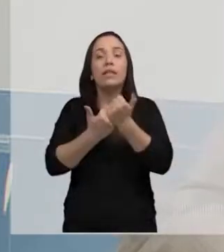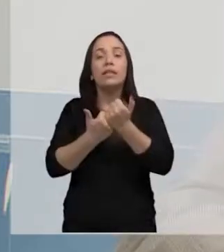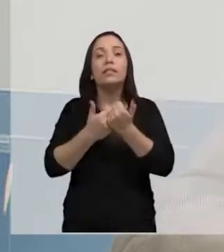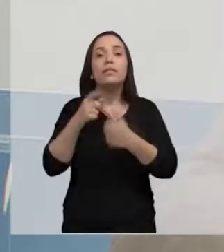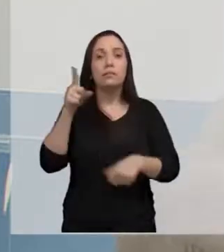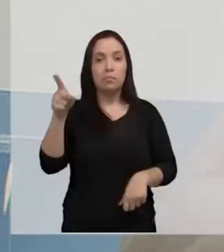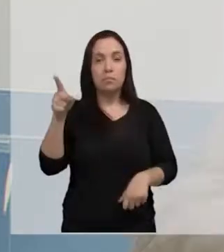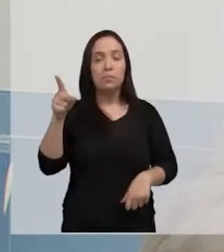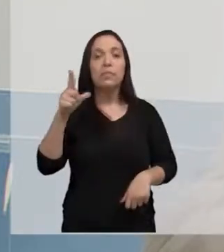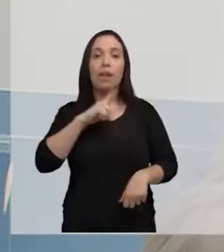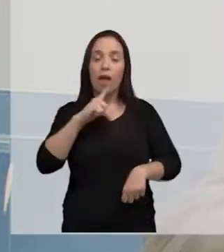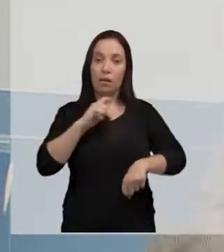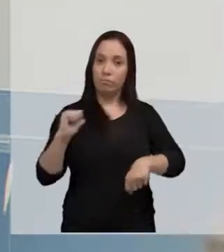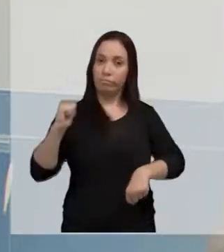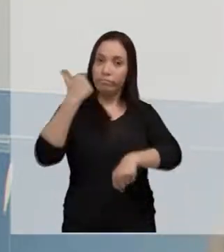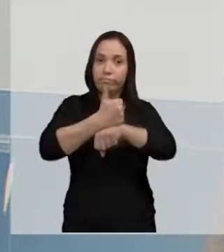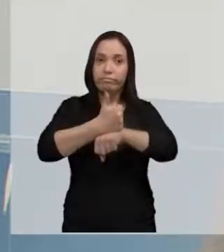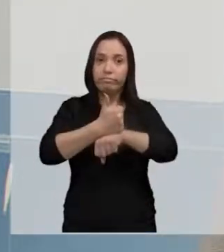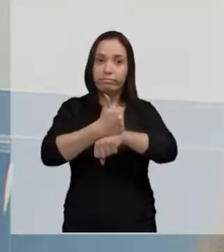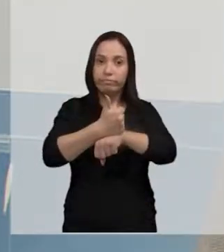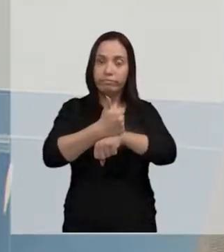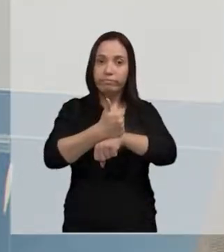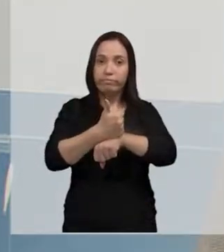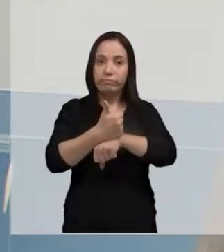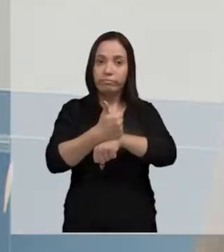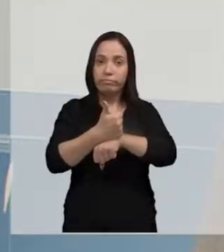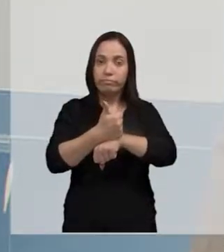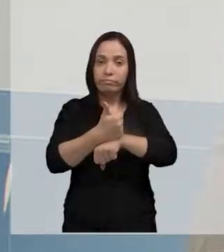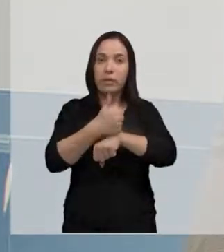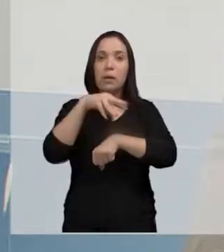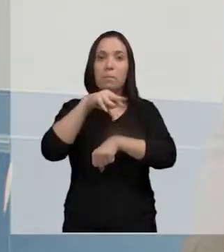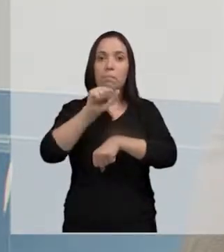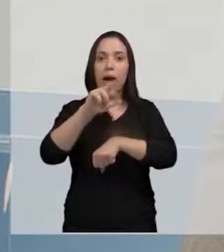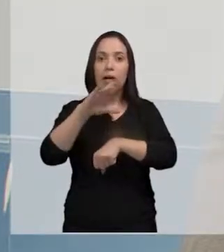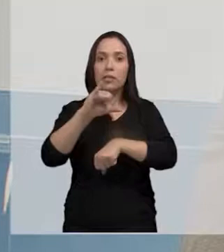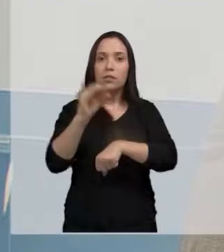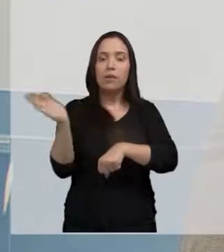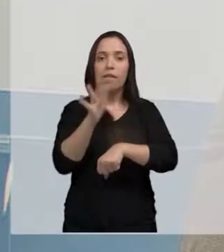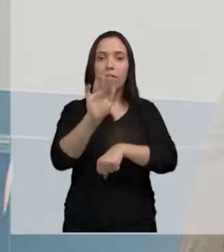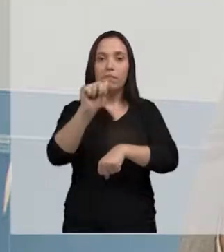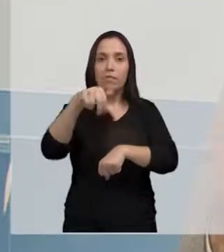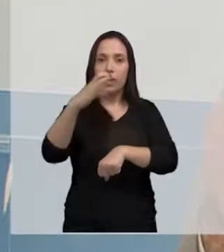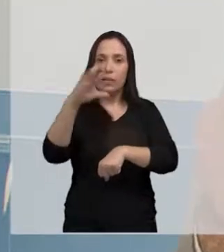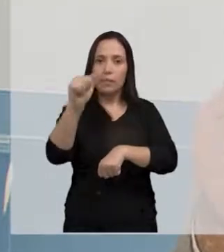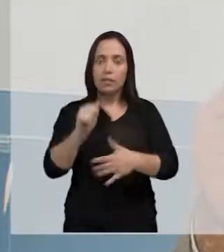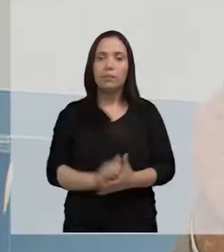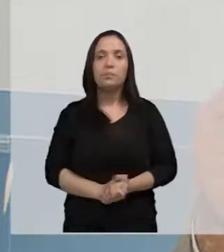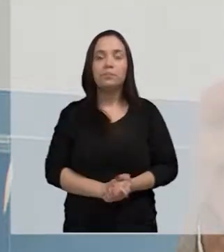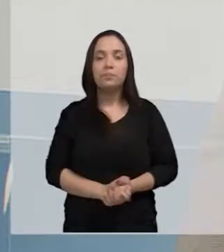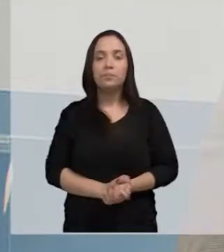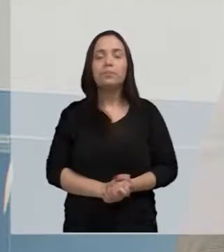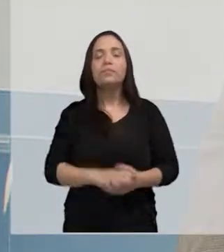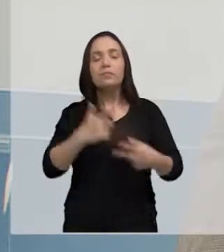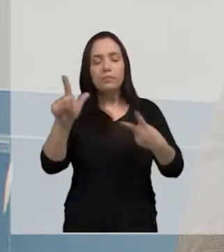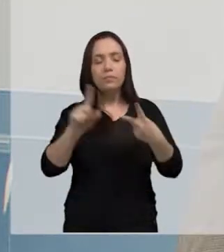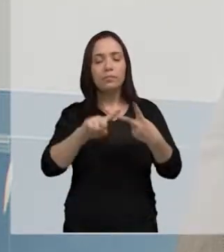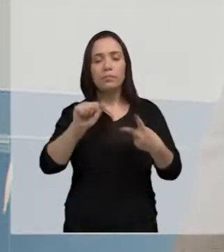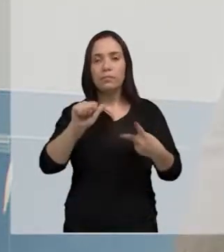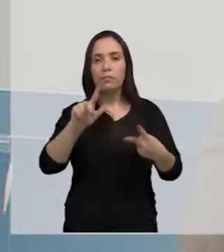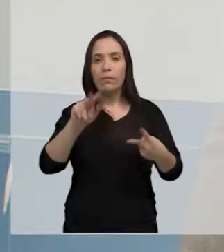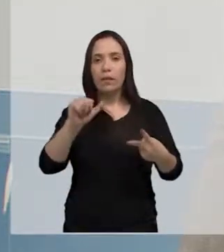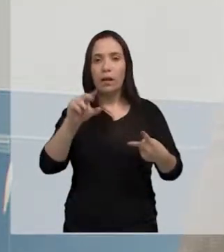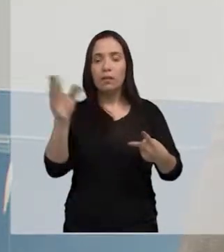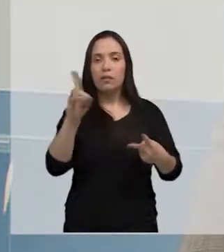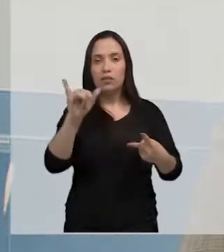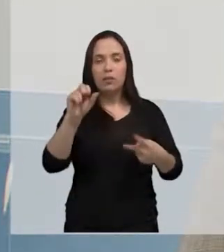Alckmin estava no poder, sentado na cadeira. Márcio França. O Álvaro Dias não